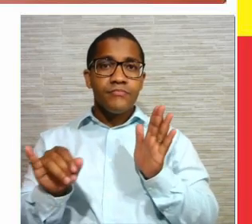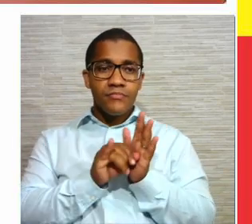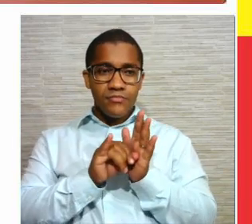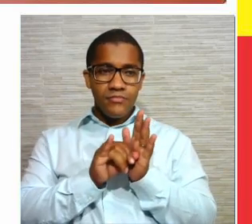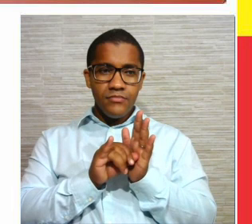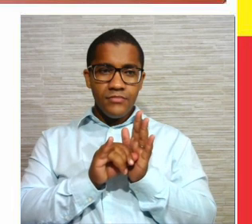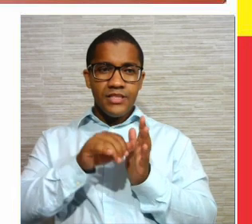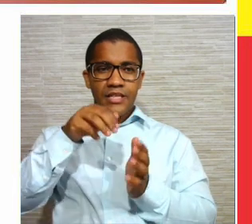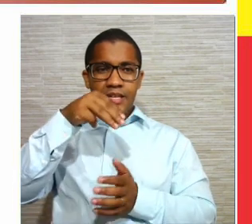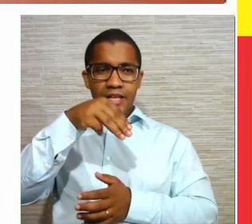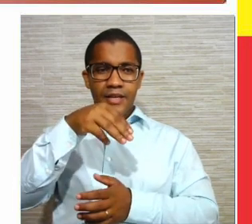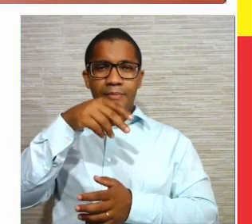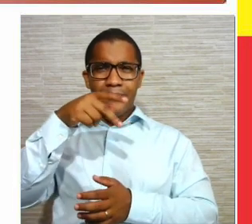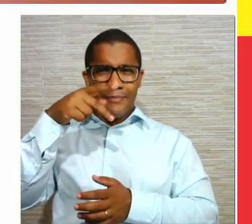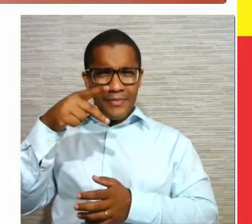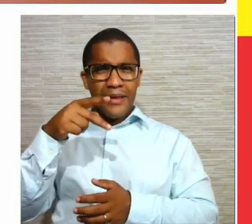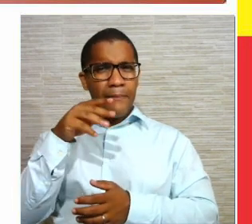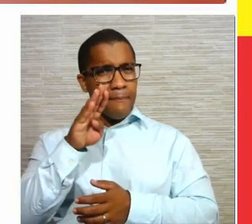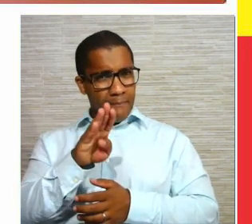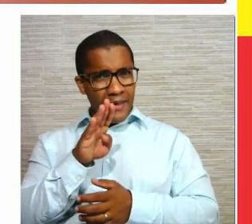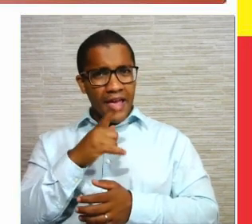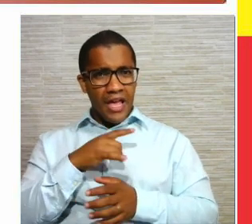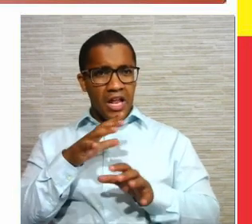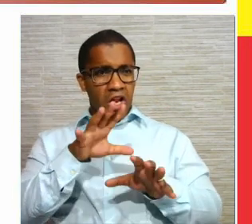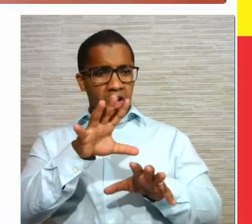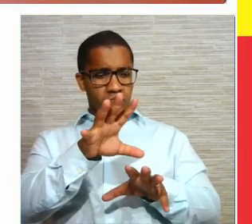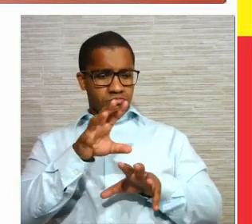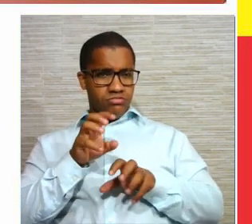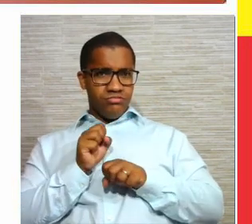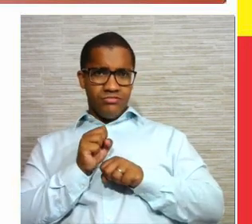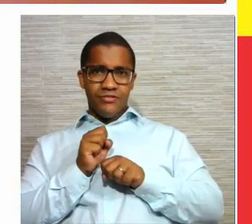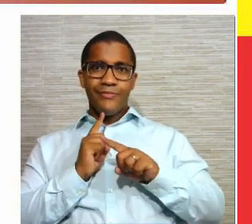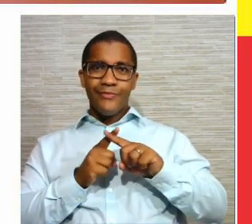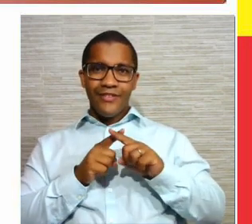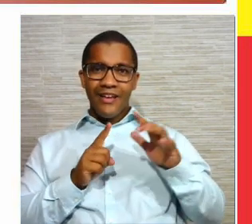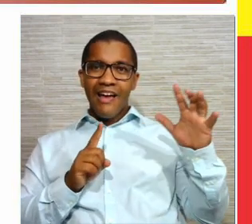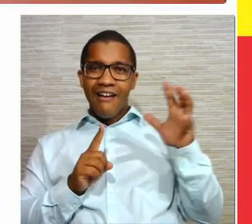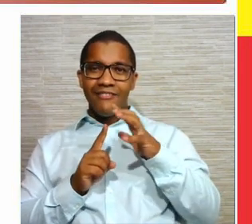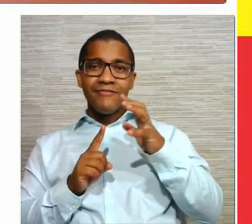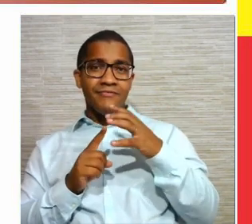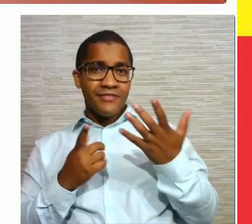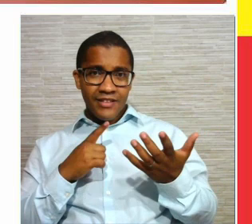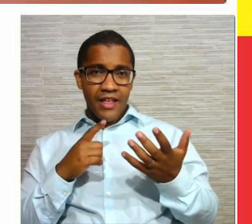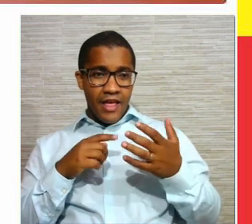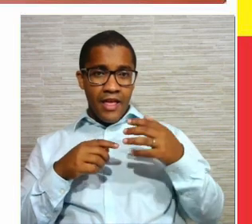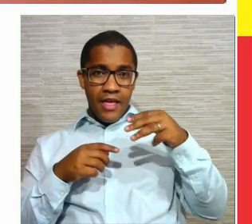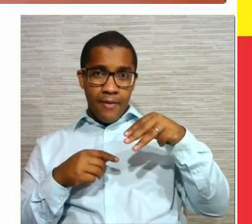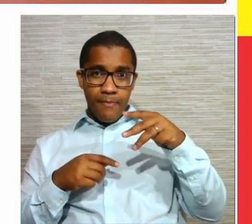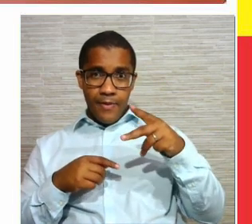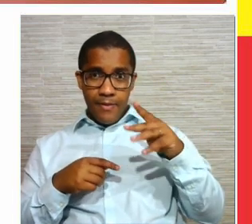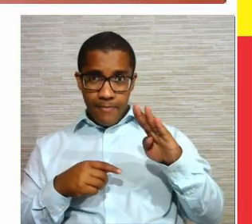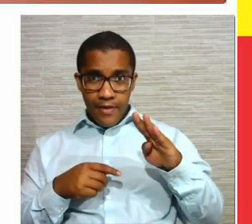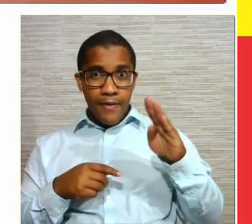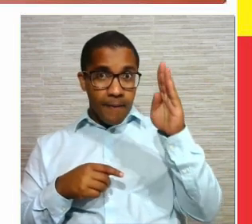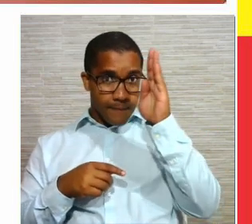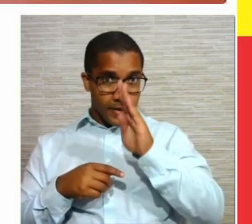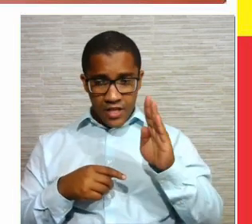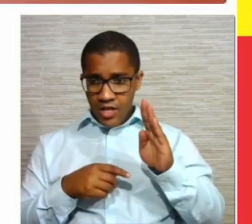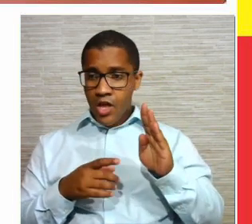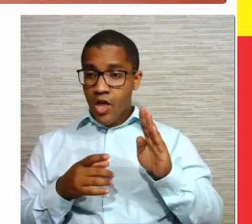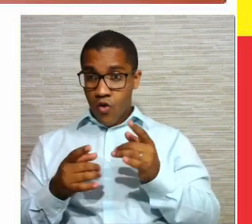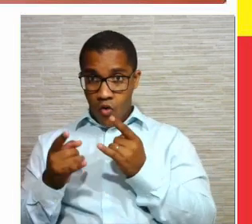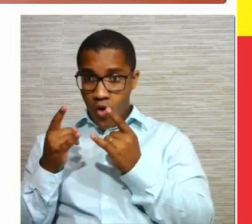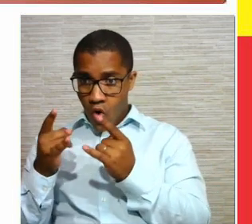identidade MPBista, né, da MPB. Então eles tinham muito mais elementos da MPB brasileira do que, vamos